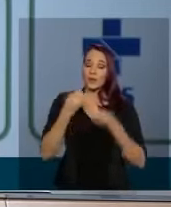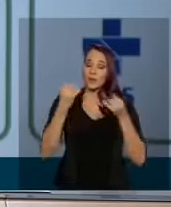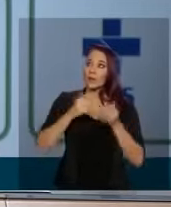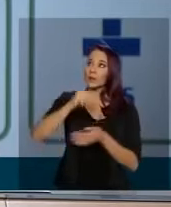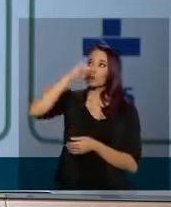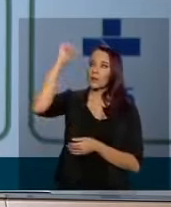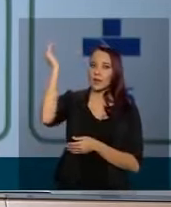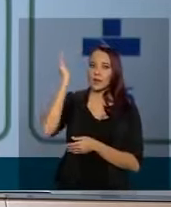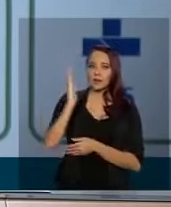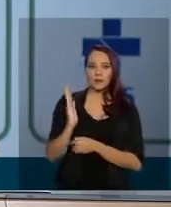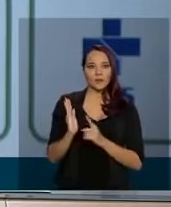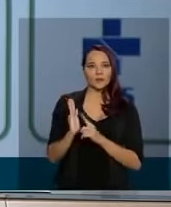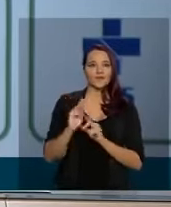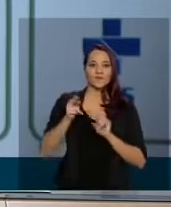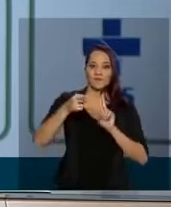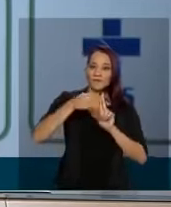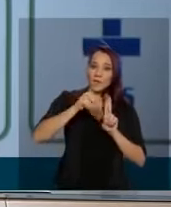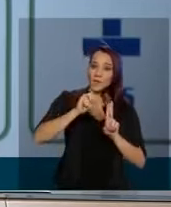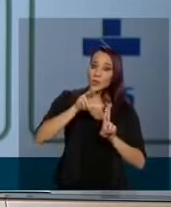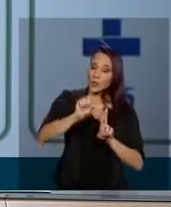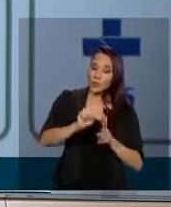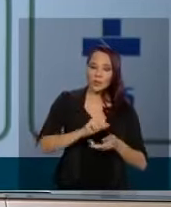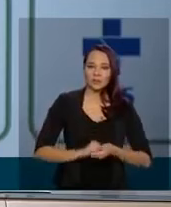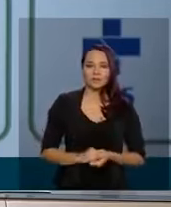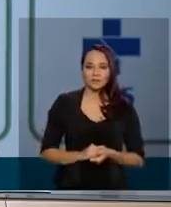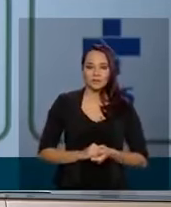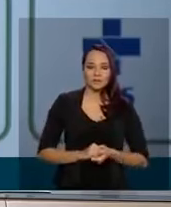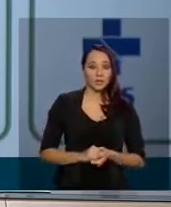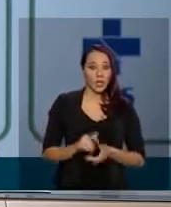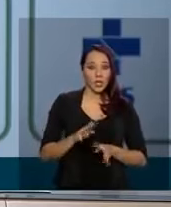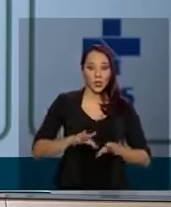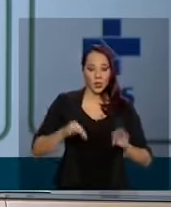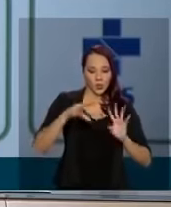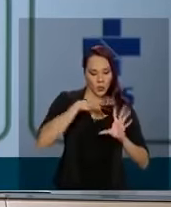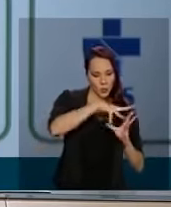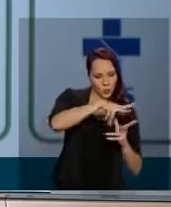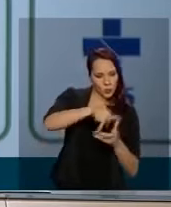Brasil, do SUS. O SUS, ele é reconhecido